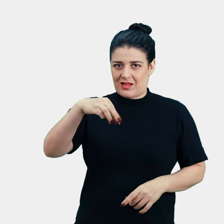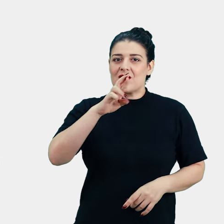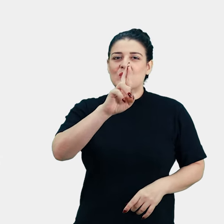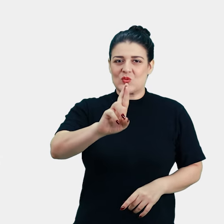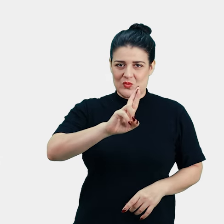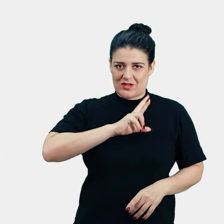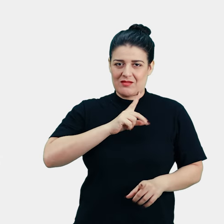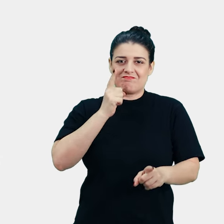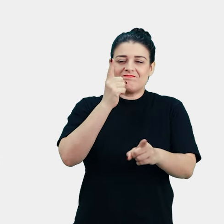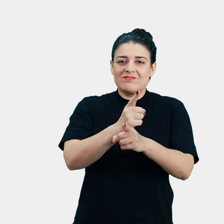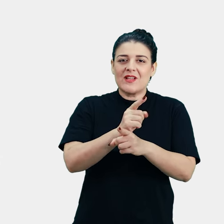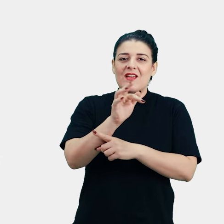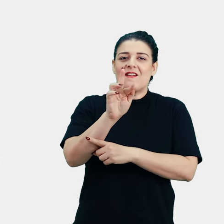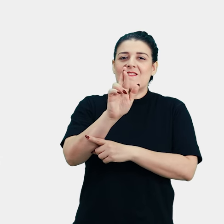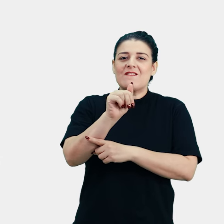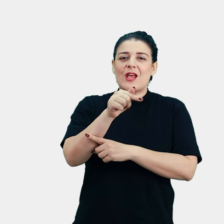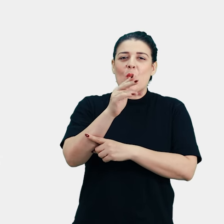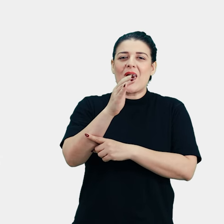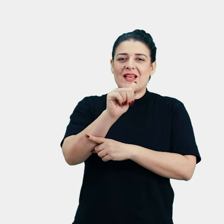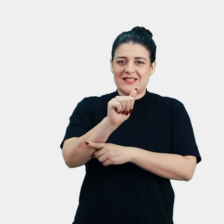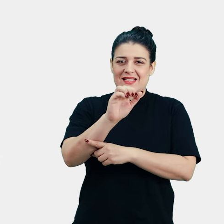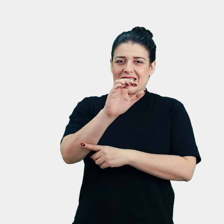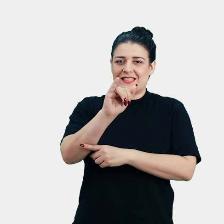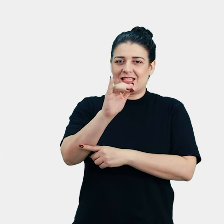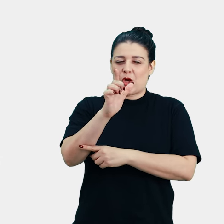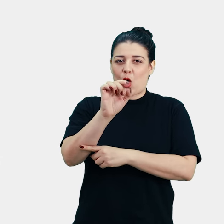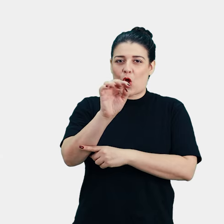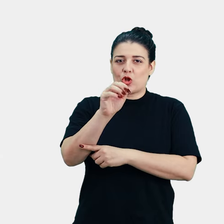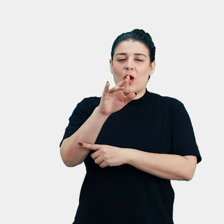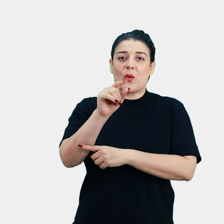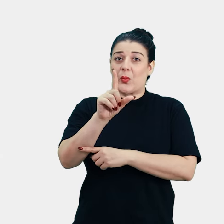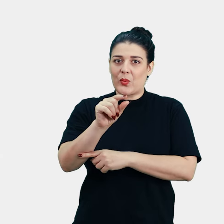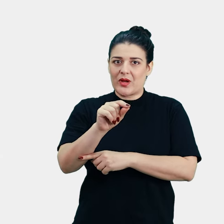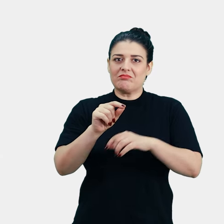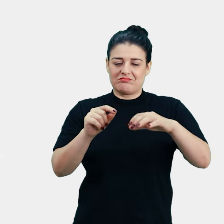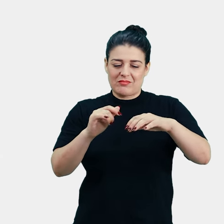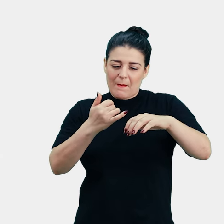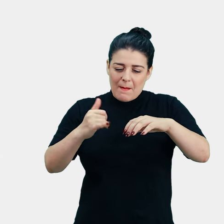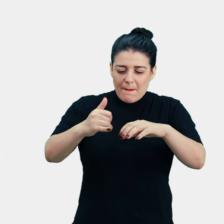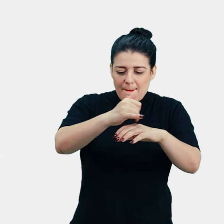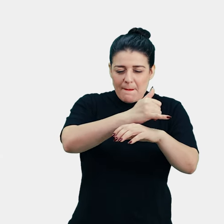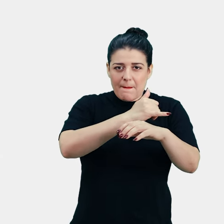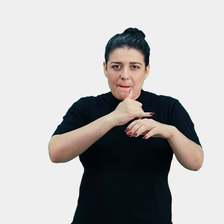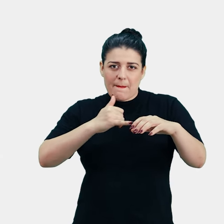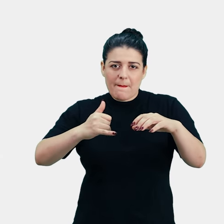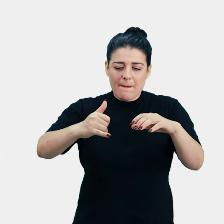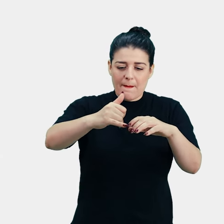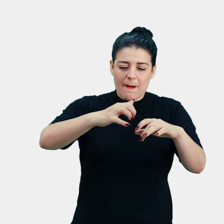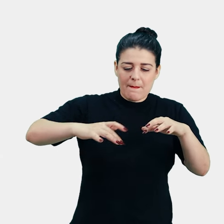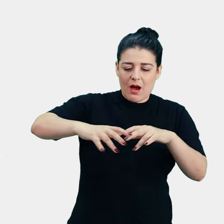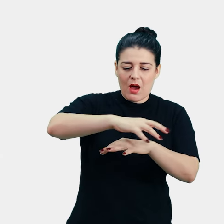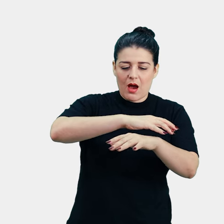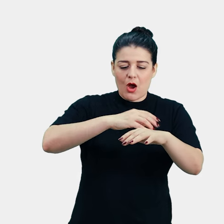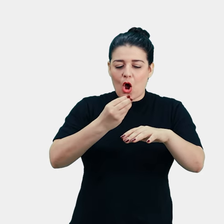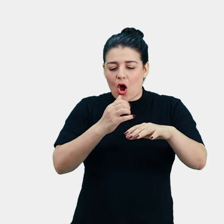através da detecção da frequência ciclotrônica dos íons, quando submetidos a um campo magnético perpendicular aí à sua